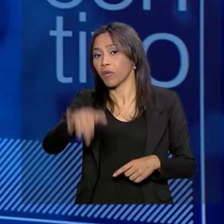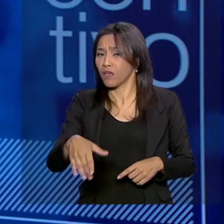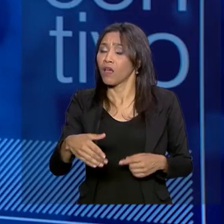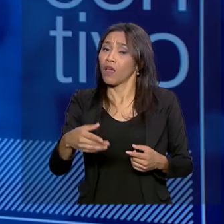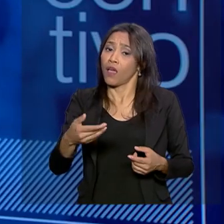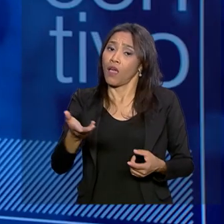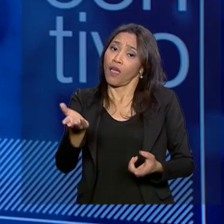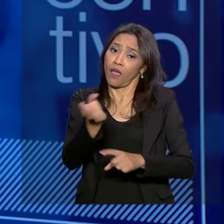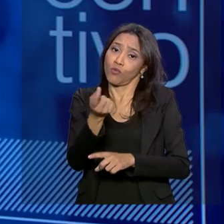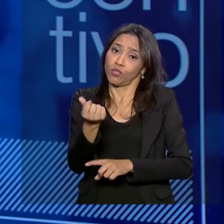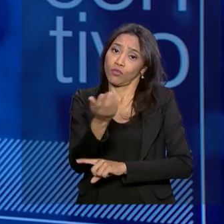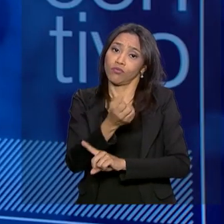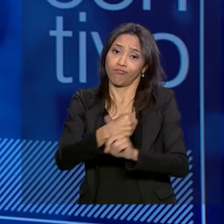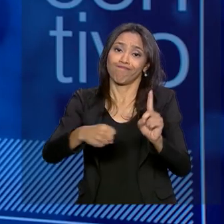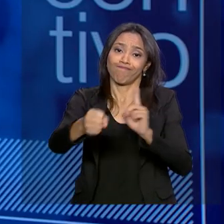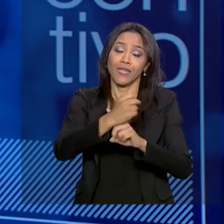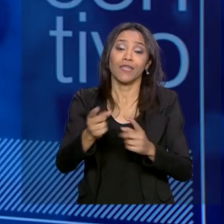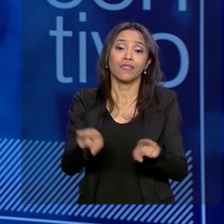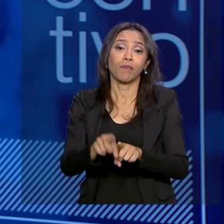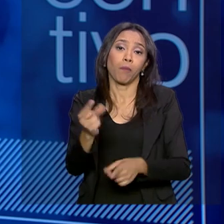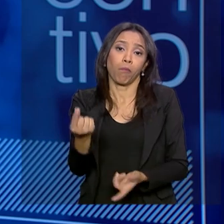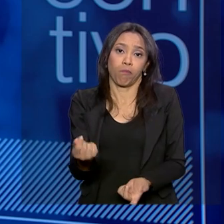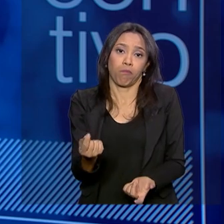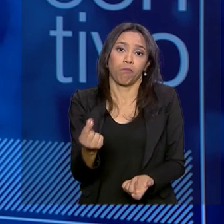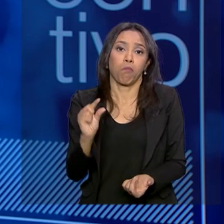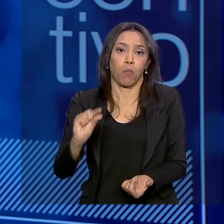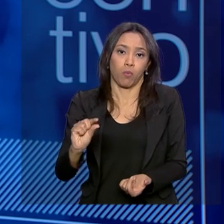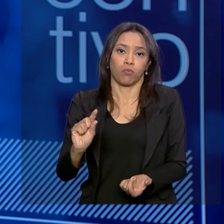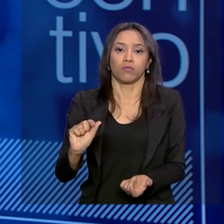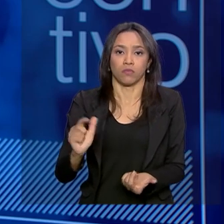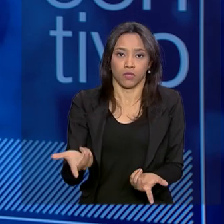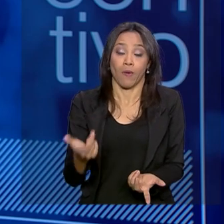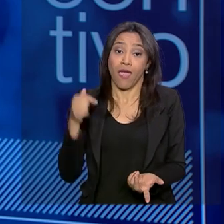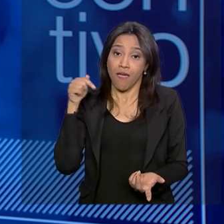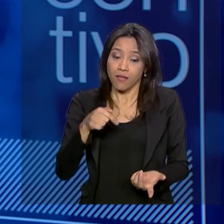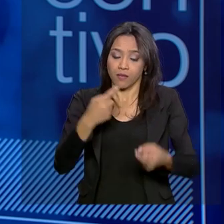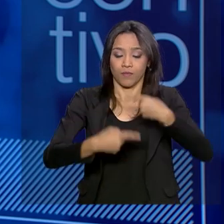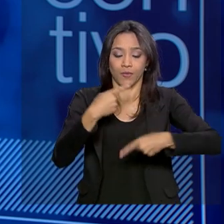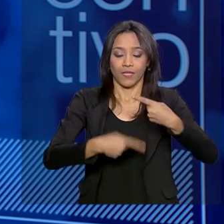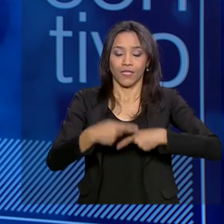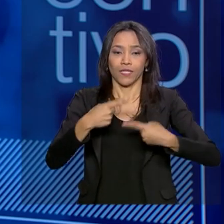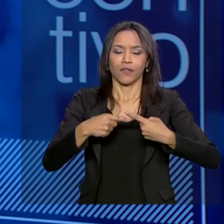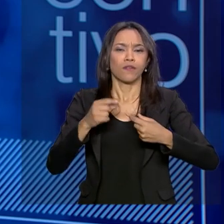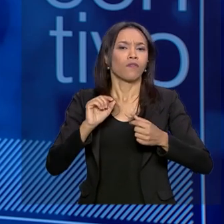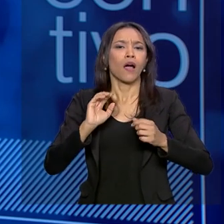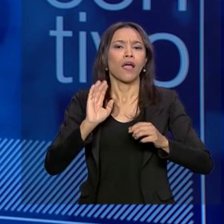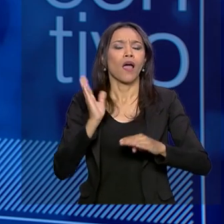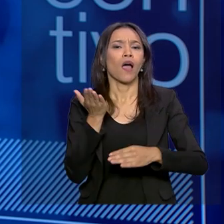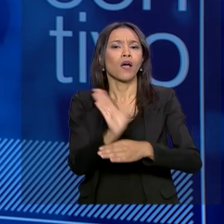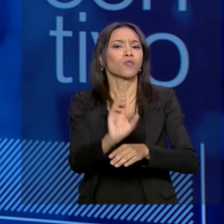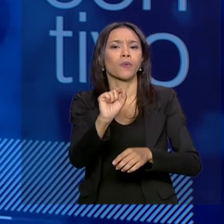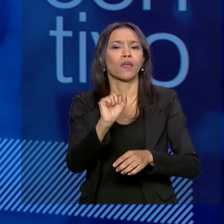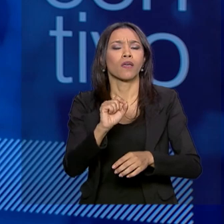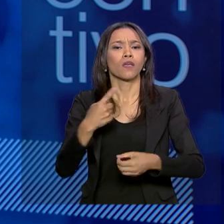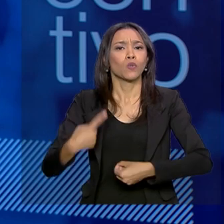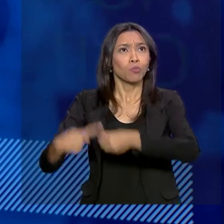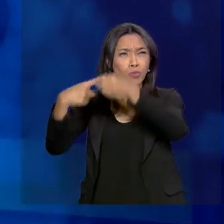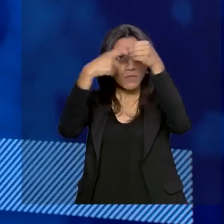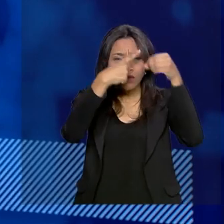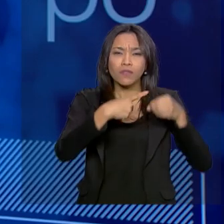que utilizar da melhor forma possível. Essa política vai fazer com que os municípios, aqueles